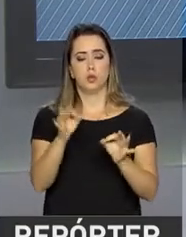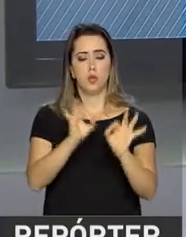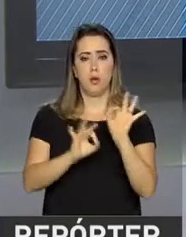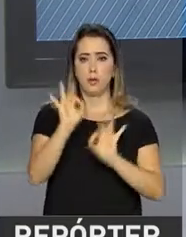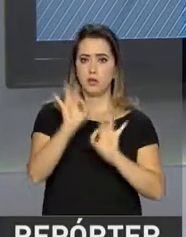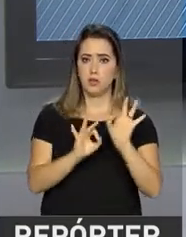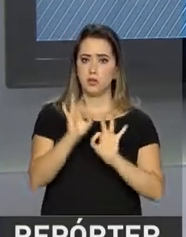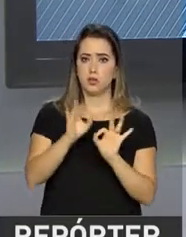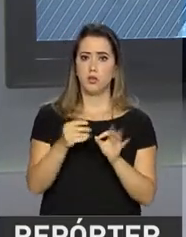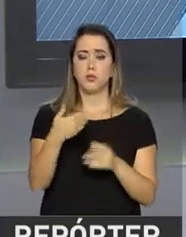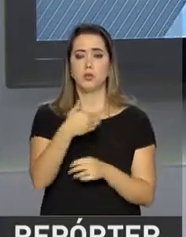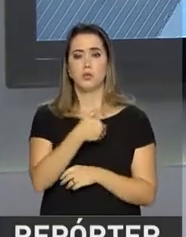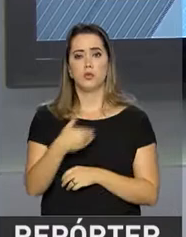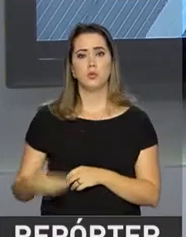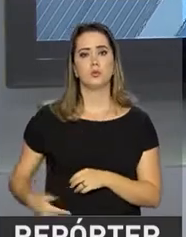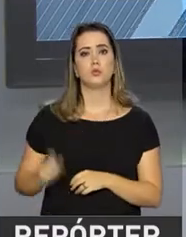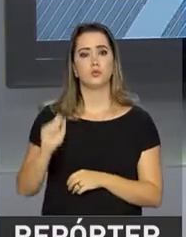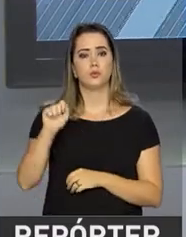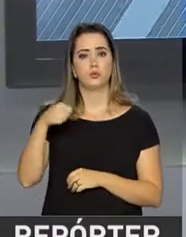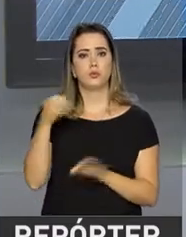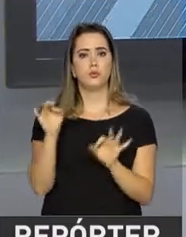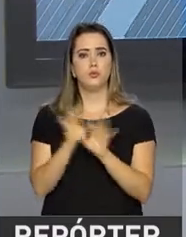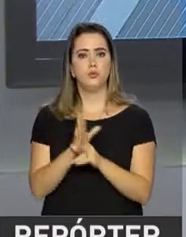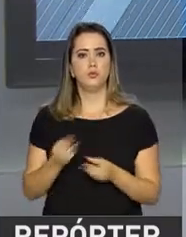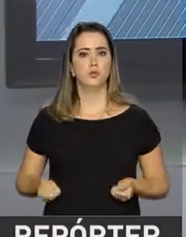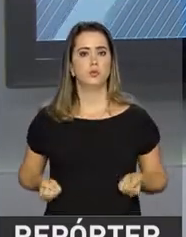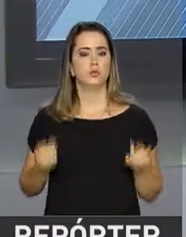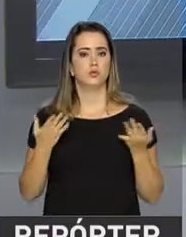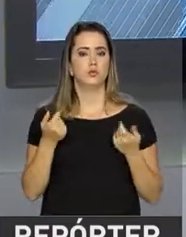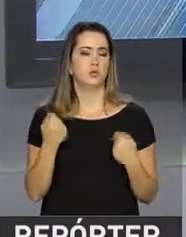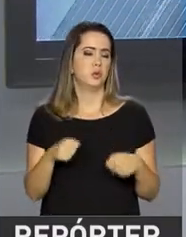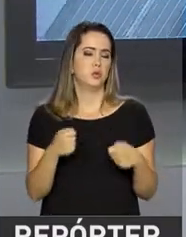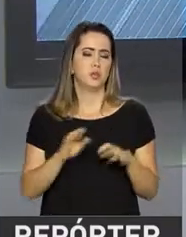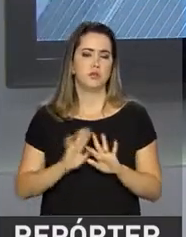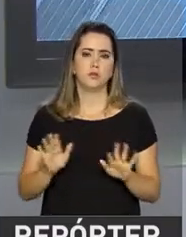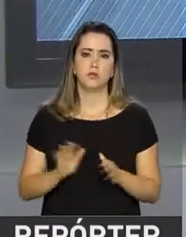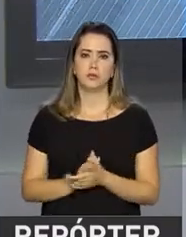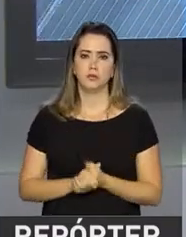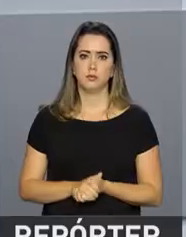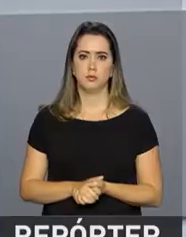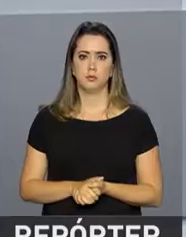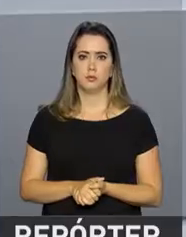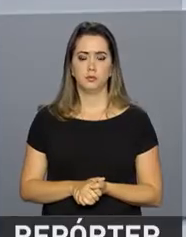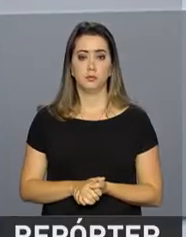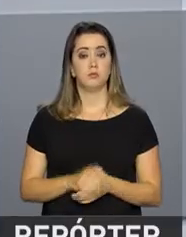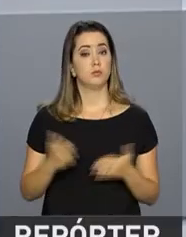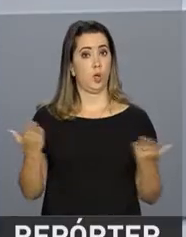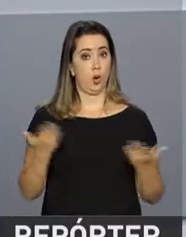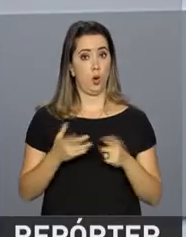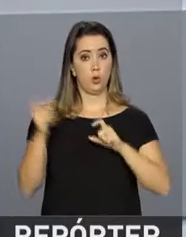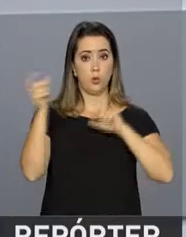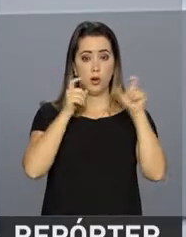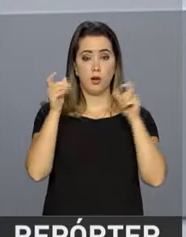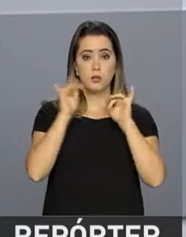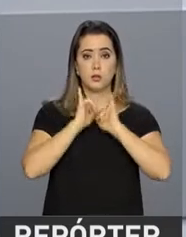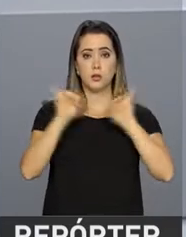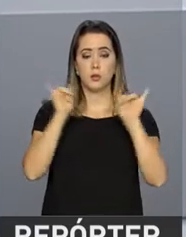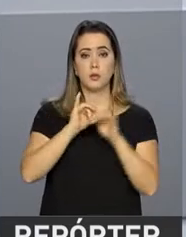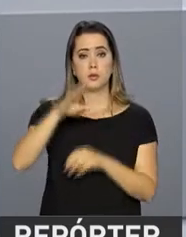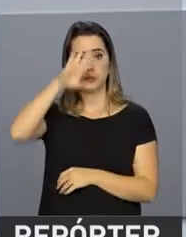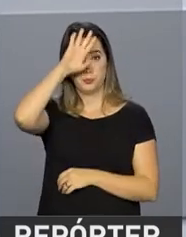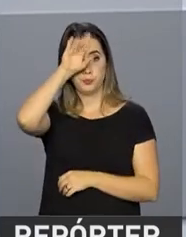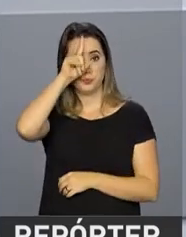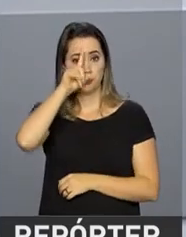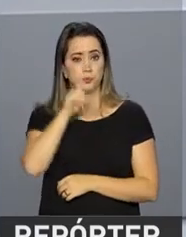que o estado está comprometido em eliminar gastos que não se justificam agora um alerta sobre a campanha de vacinação